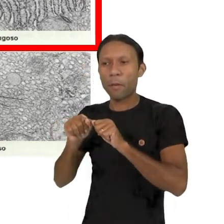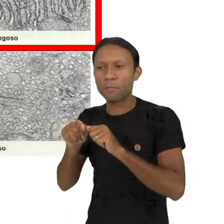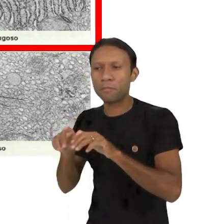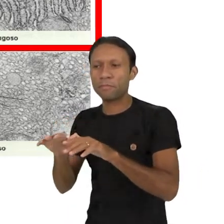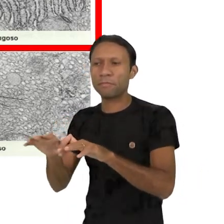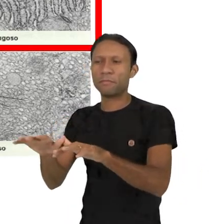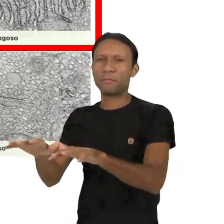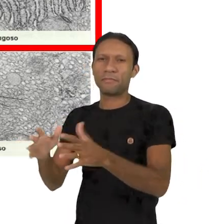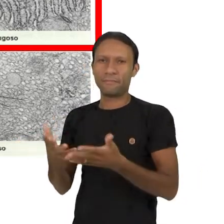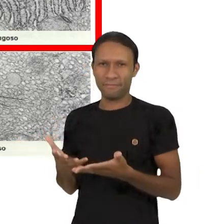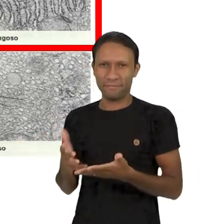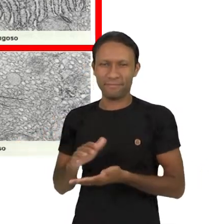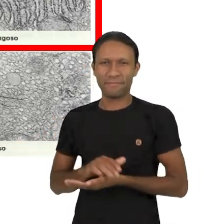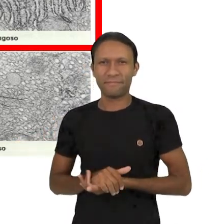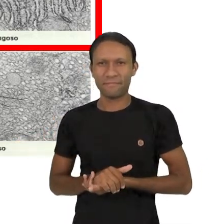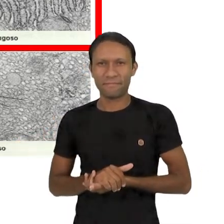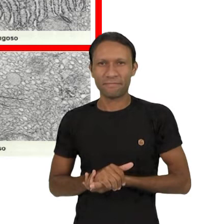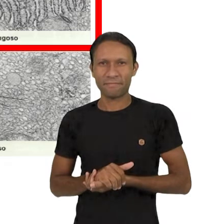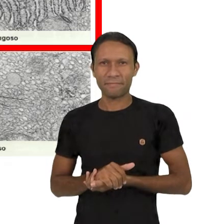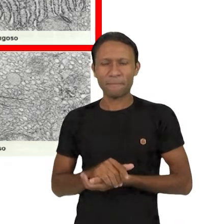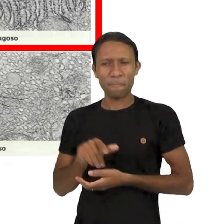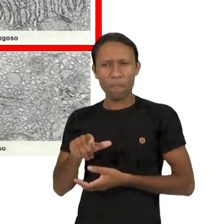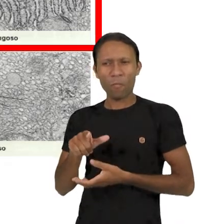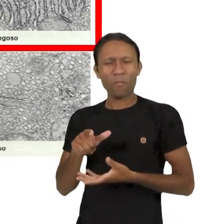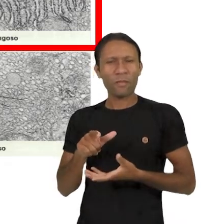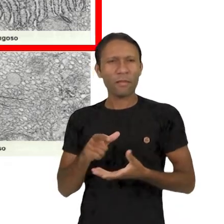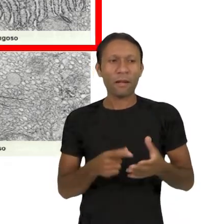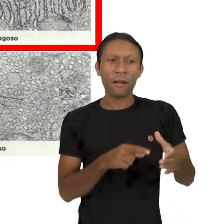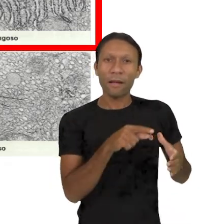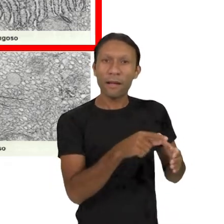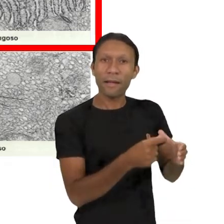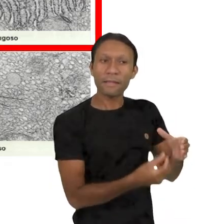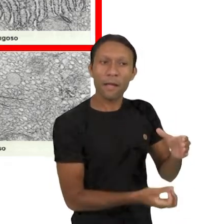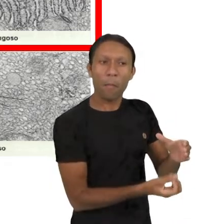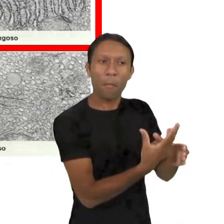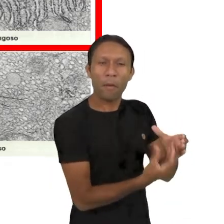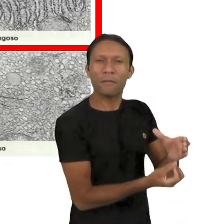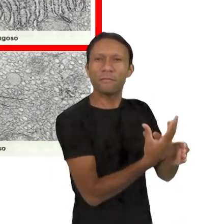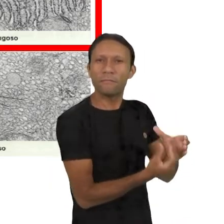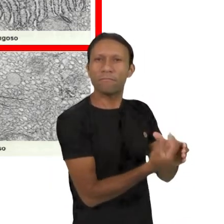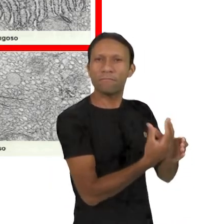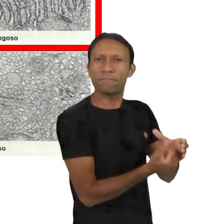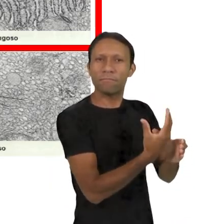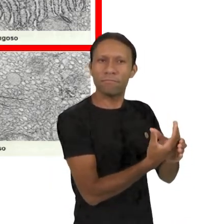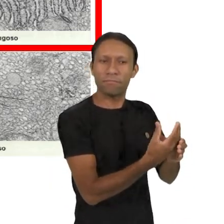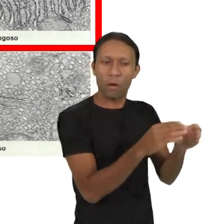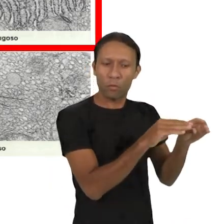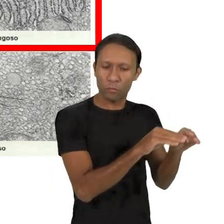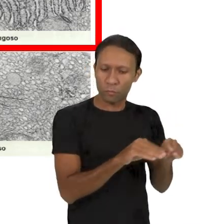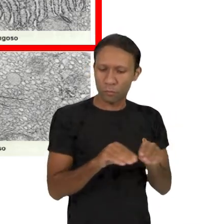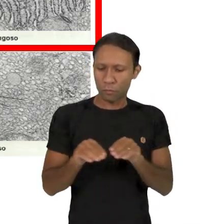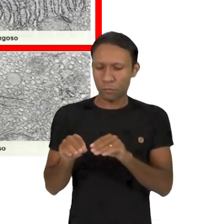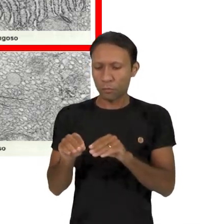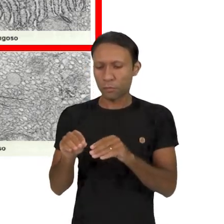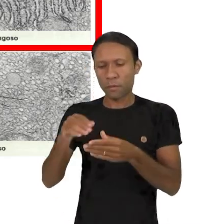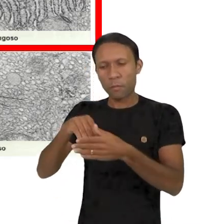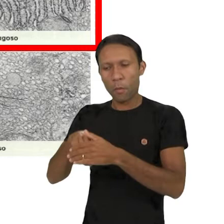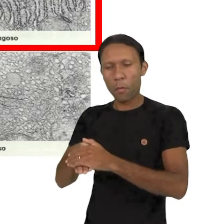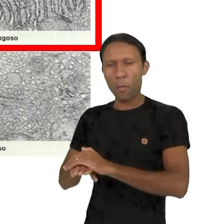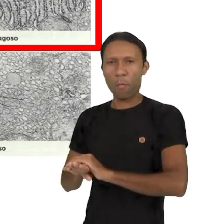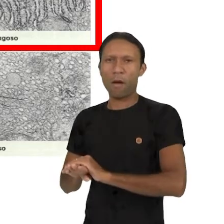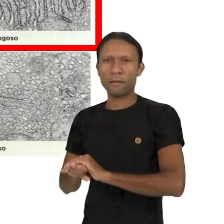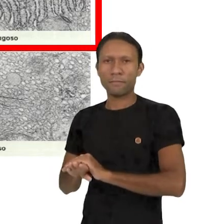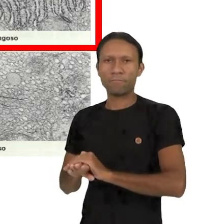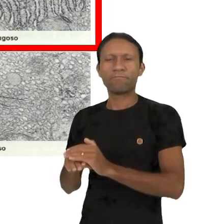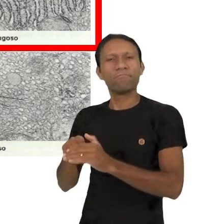distribuir. Tá? O retículo faz o processo de produzir e guardar. Ele armazena,